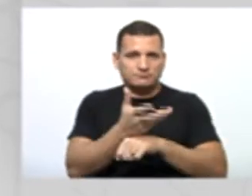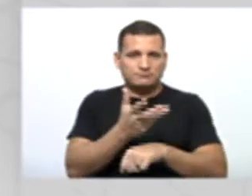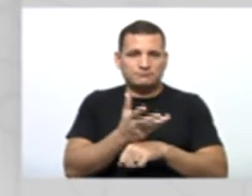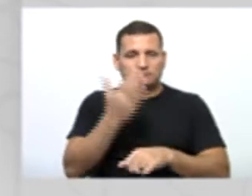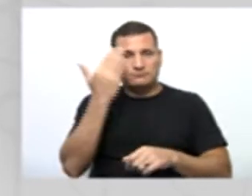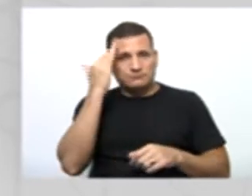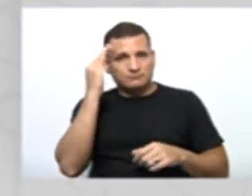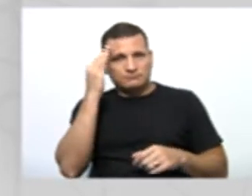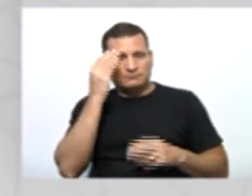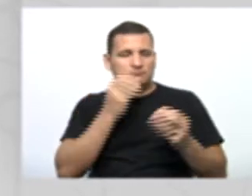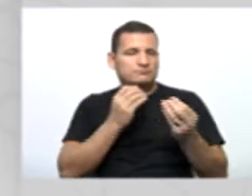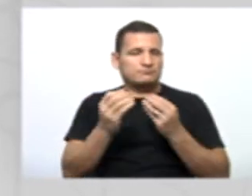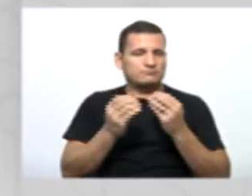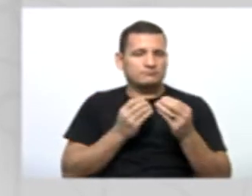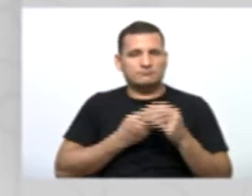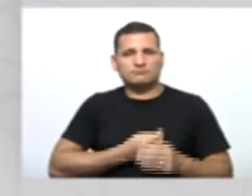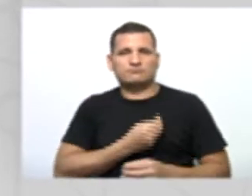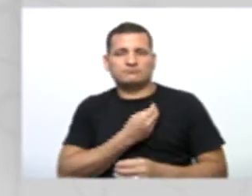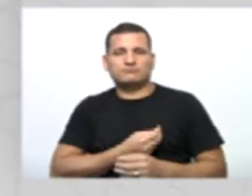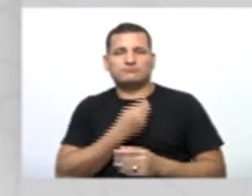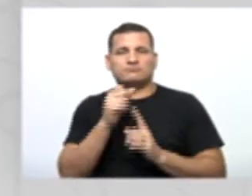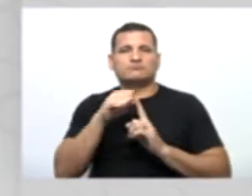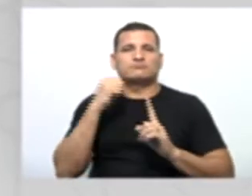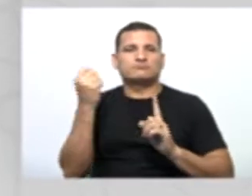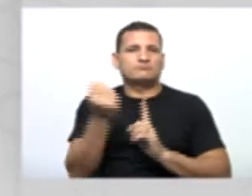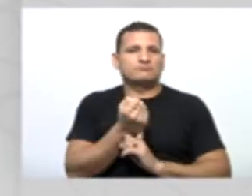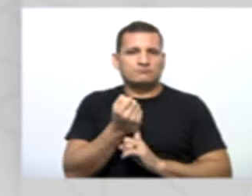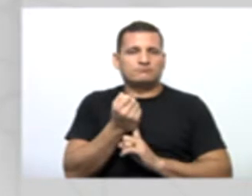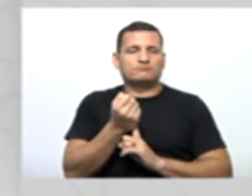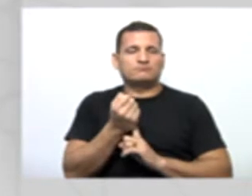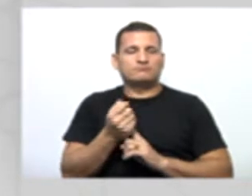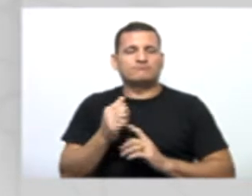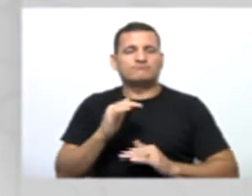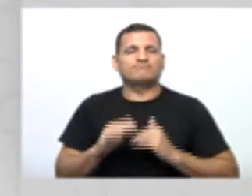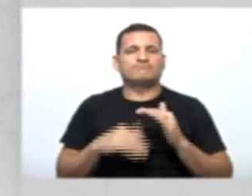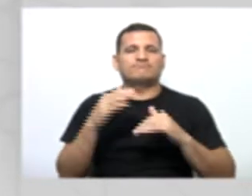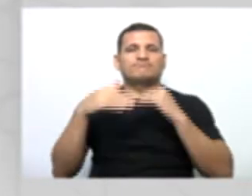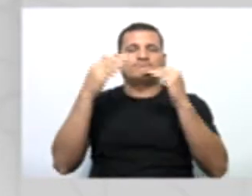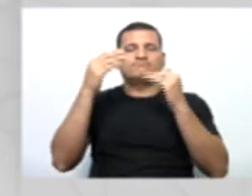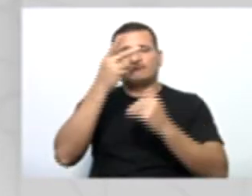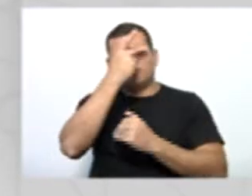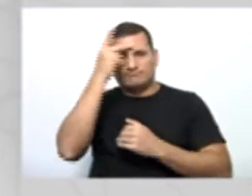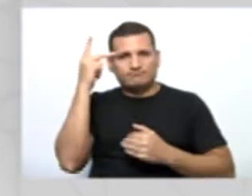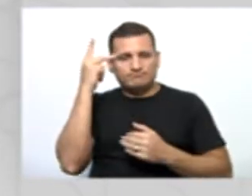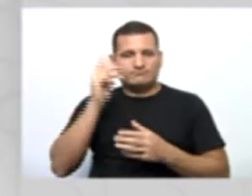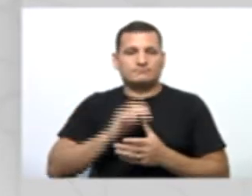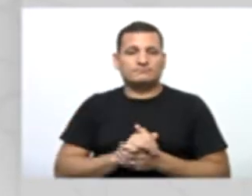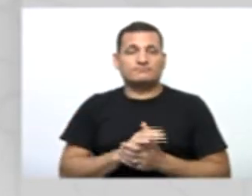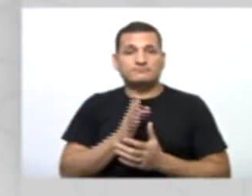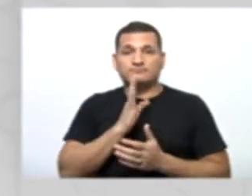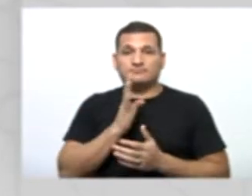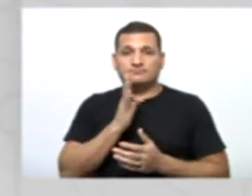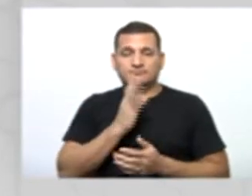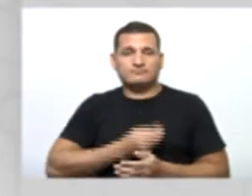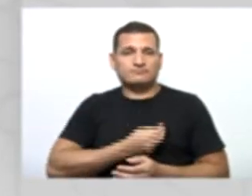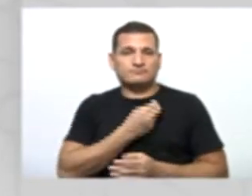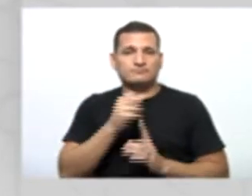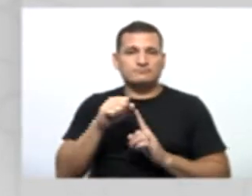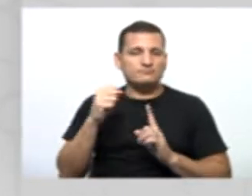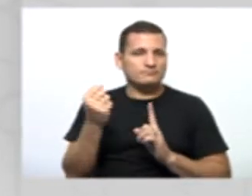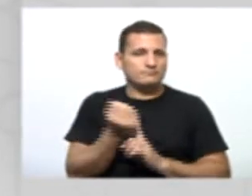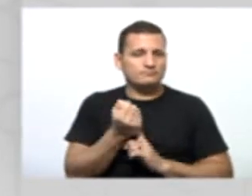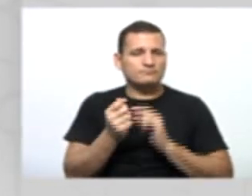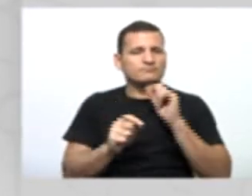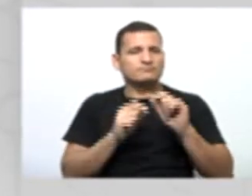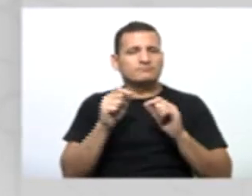da vida social como formadora do indivíduo, reconhecer a vida social como algo que requer